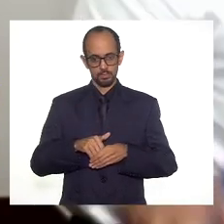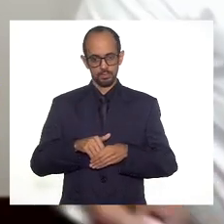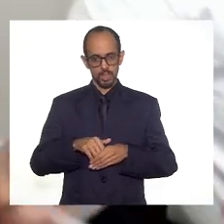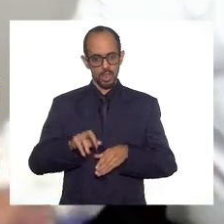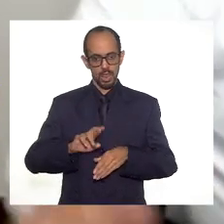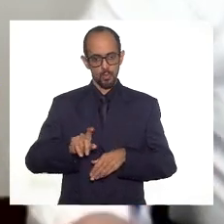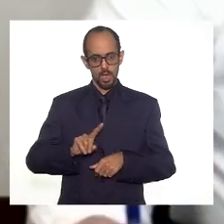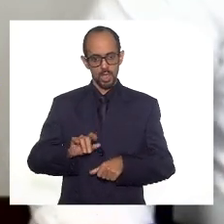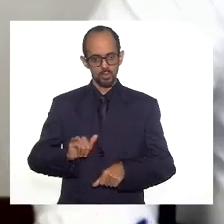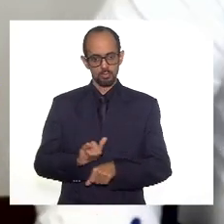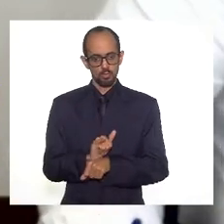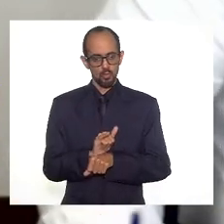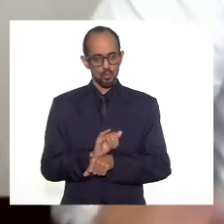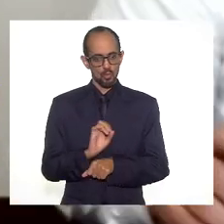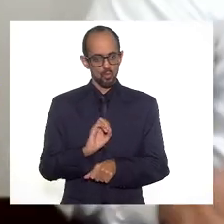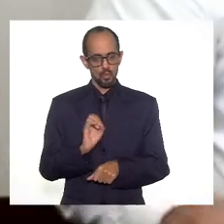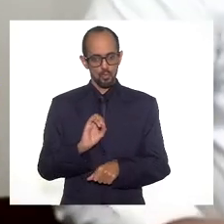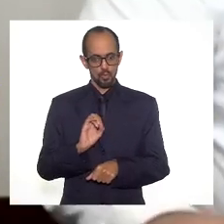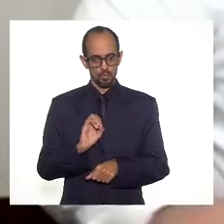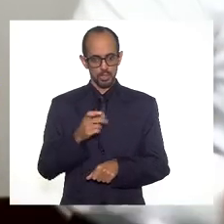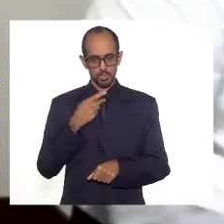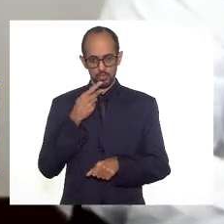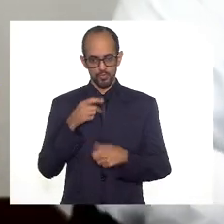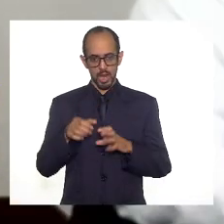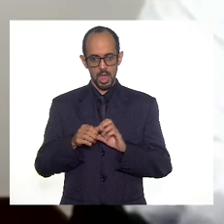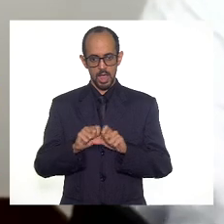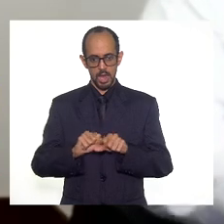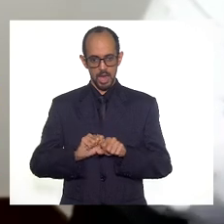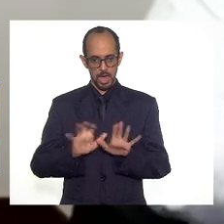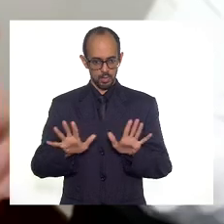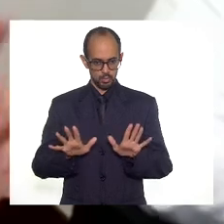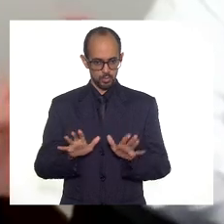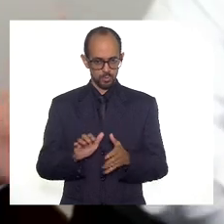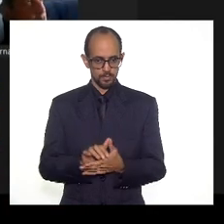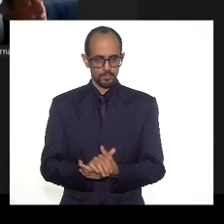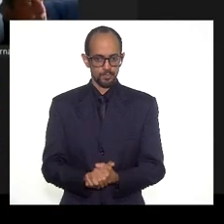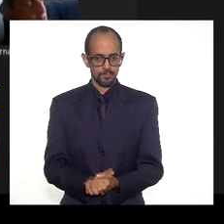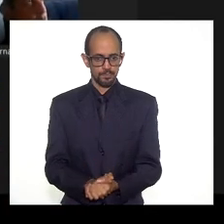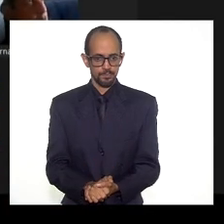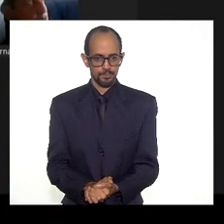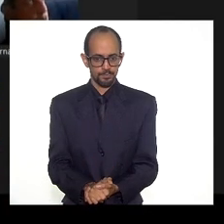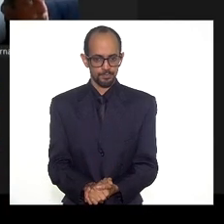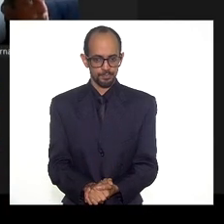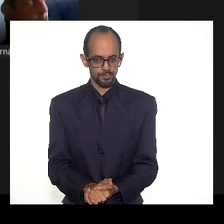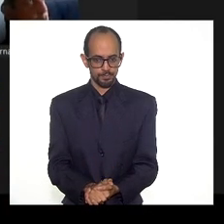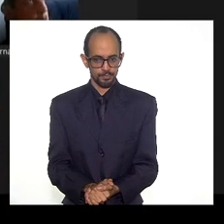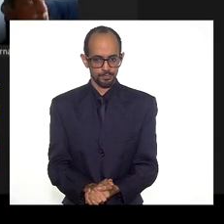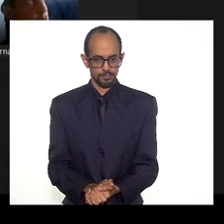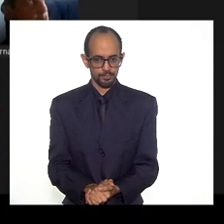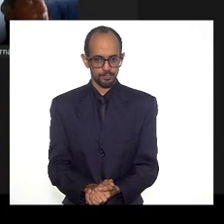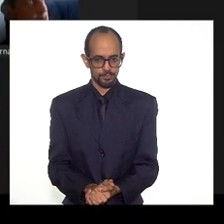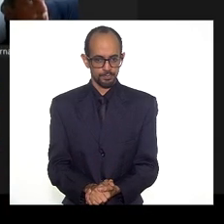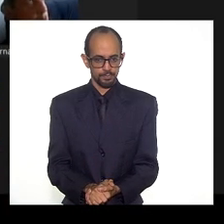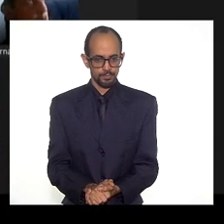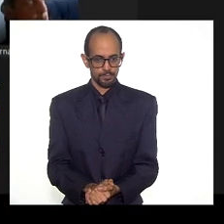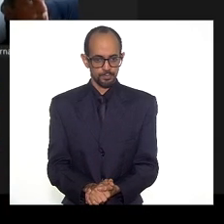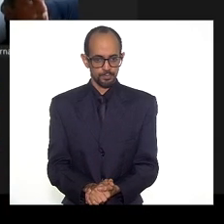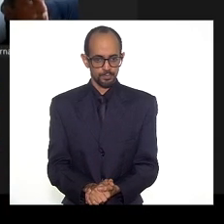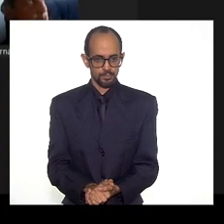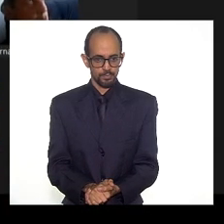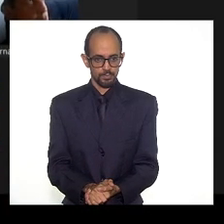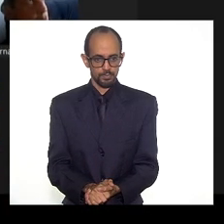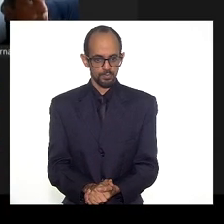fala abertamente. Tá? Presidente, não, mas eu vou mais uma hora. Vez. Pela ordem. Um instante, por